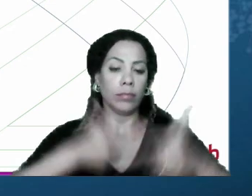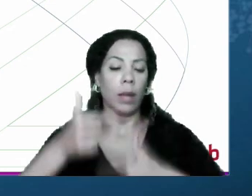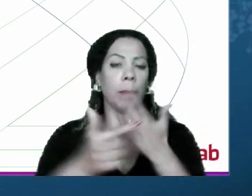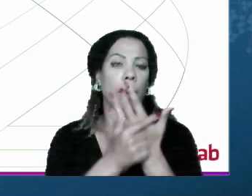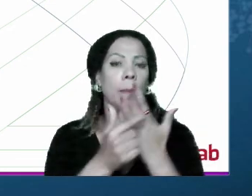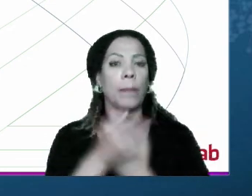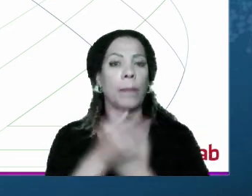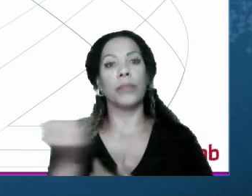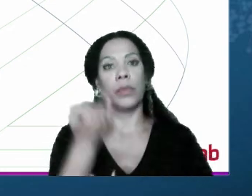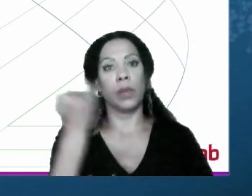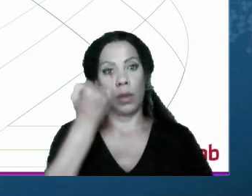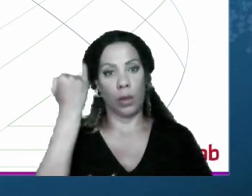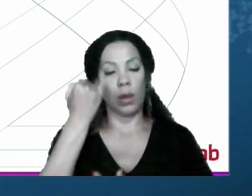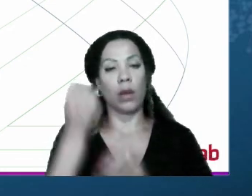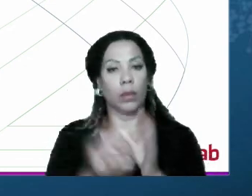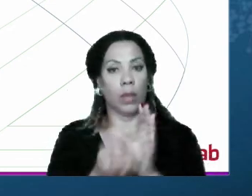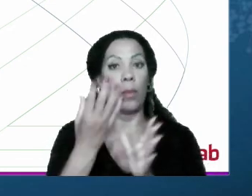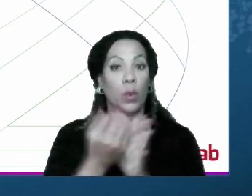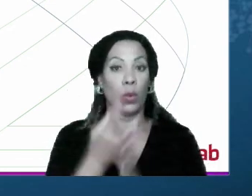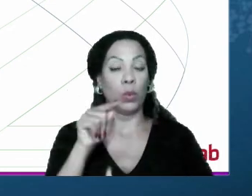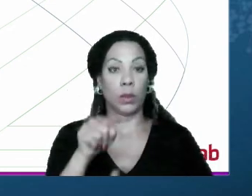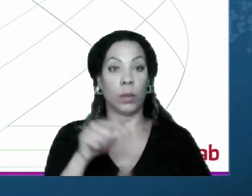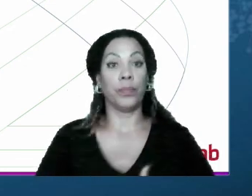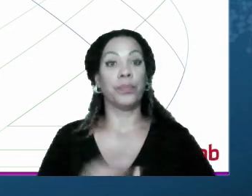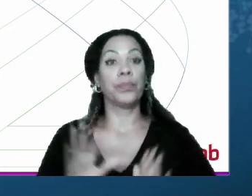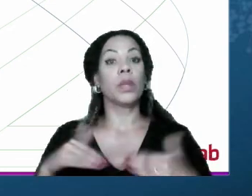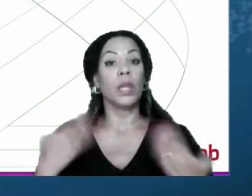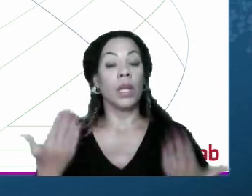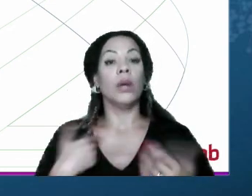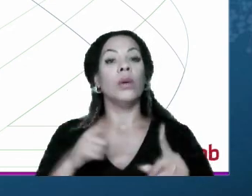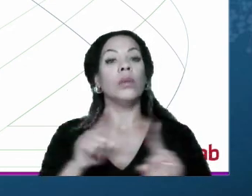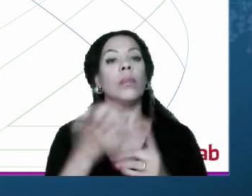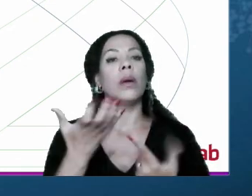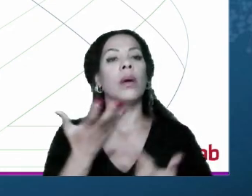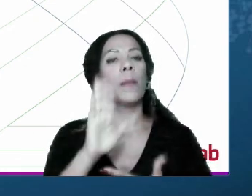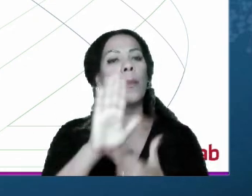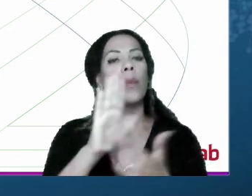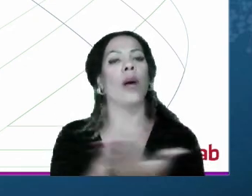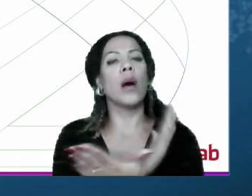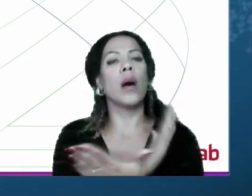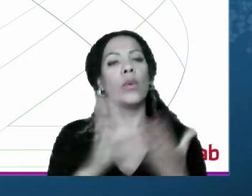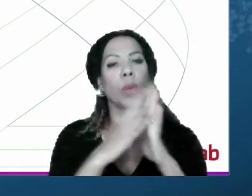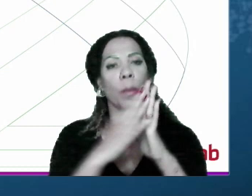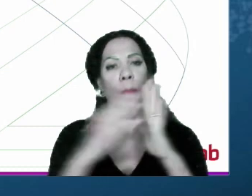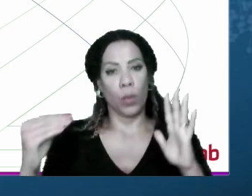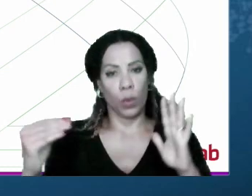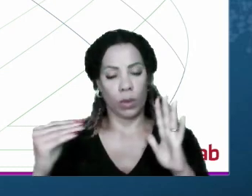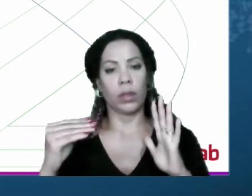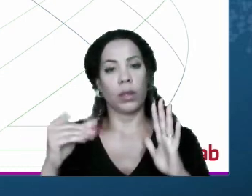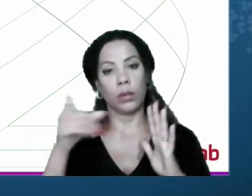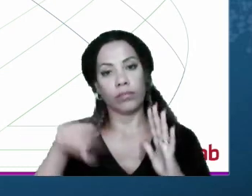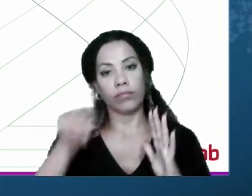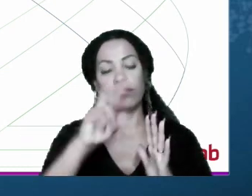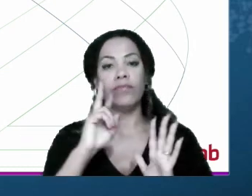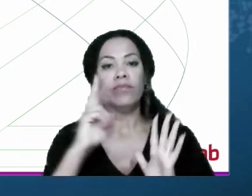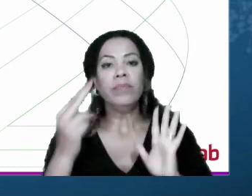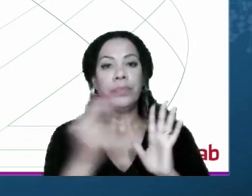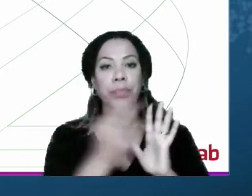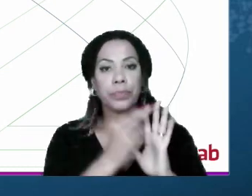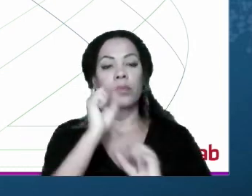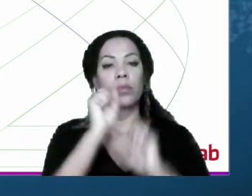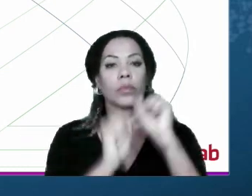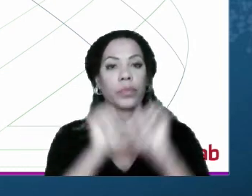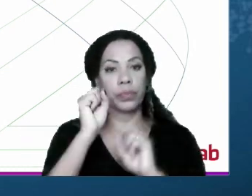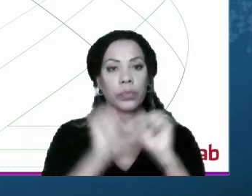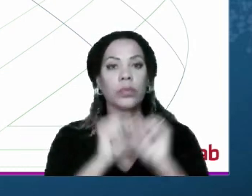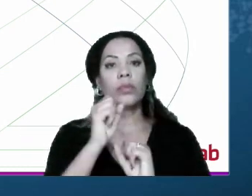importante nessa produção. Então, eu também gostaria de mostrar alguns modelos para a